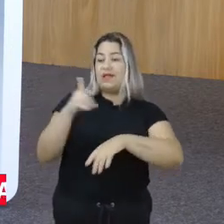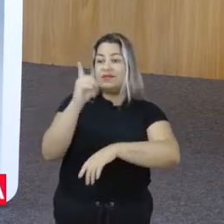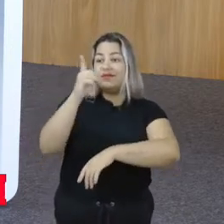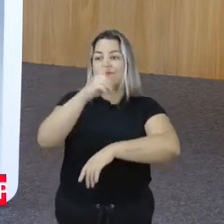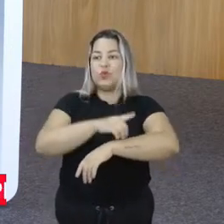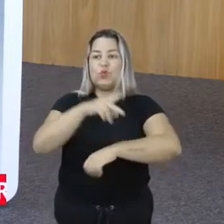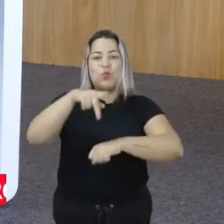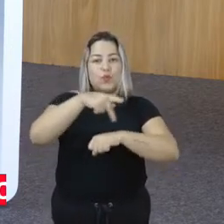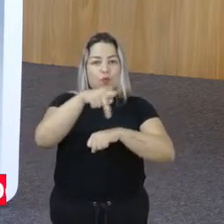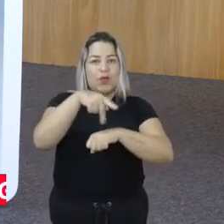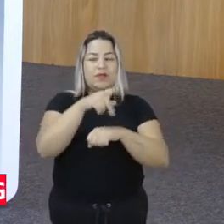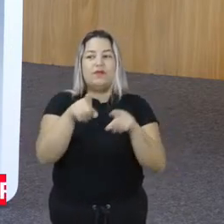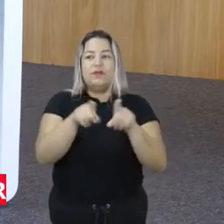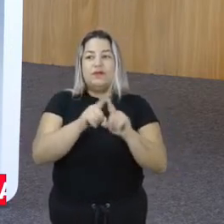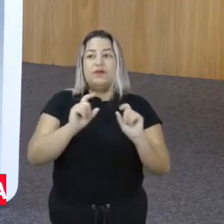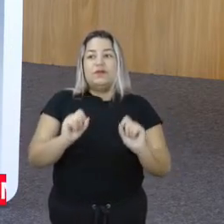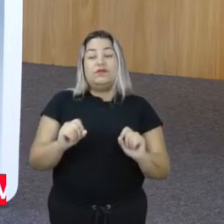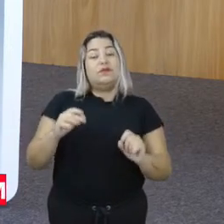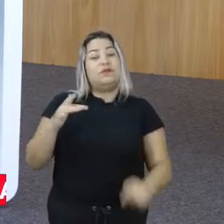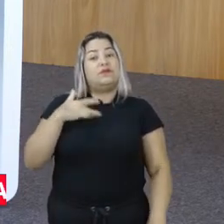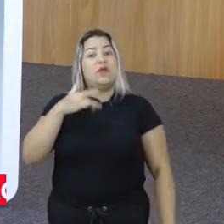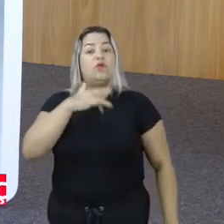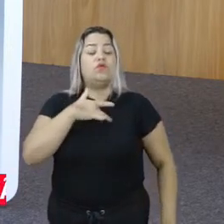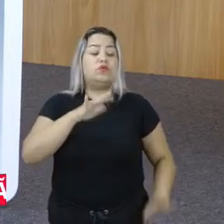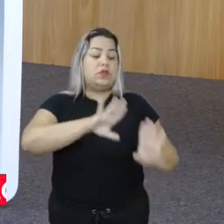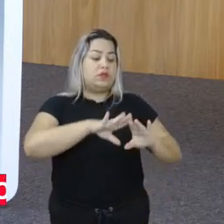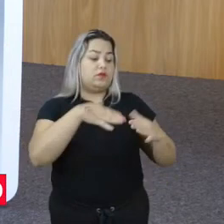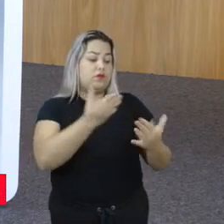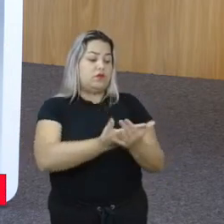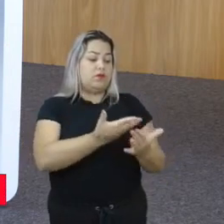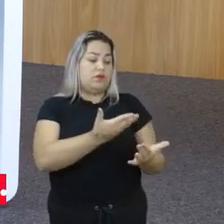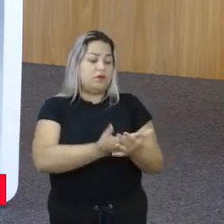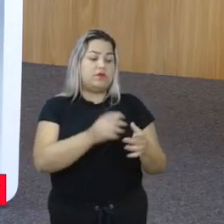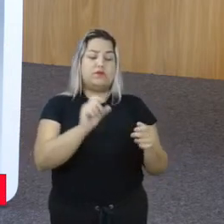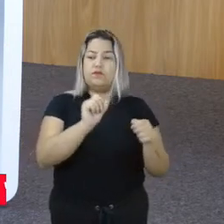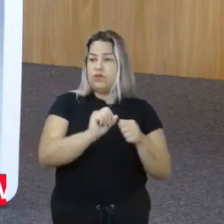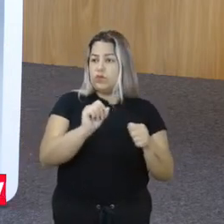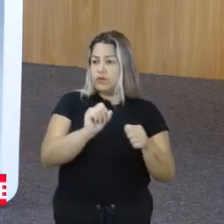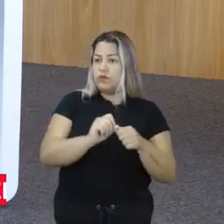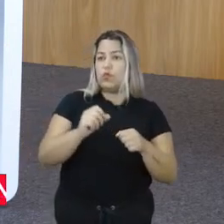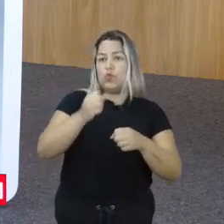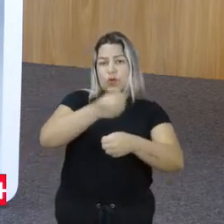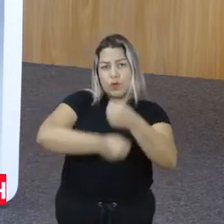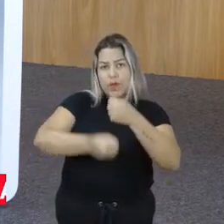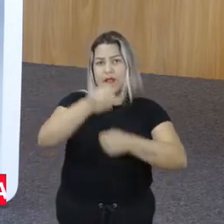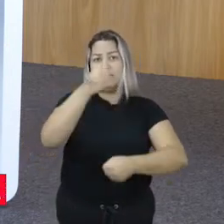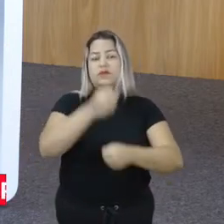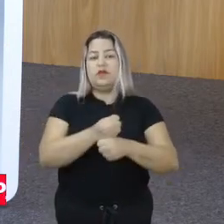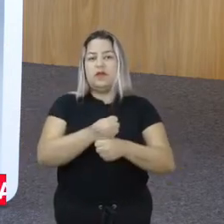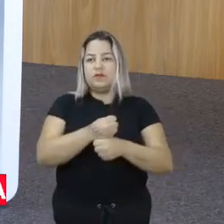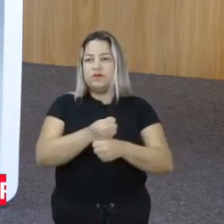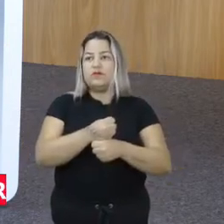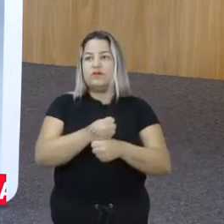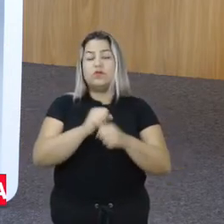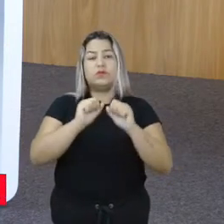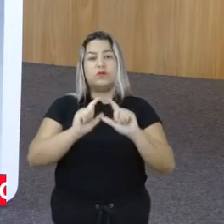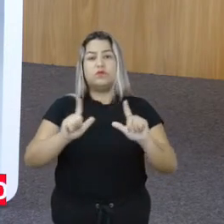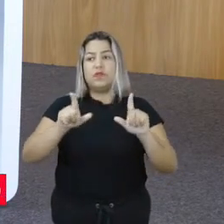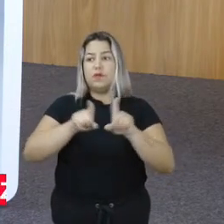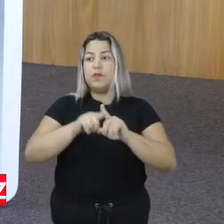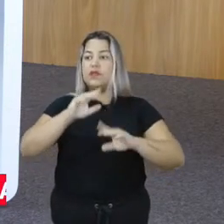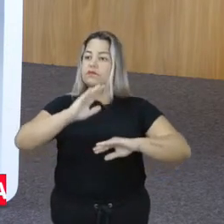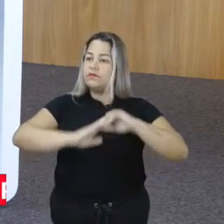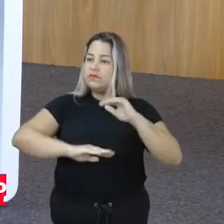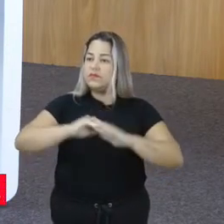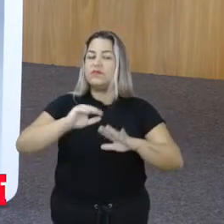no país. A ação faz parte do programa Saúde na Escola, que foi reestruturado no ano passado. Durante o lançamento da ação